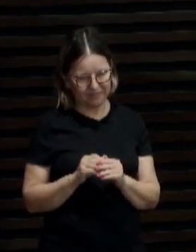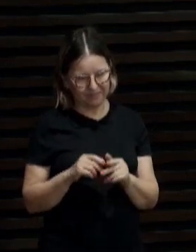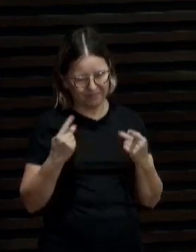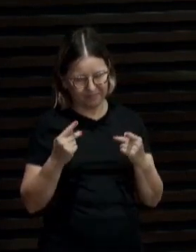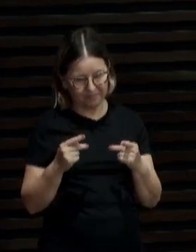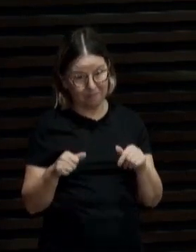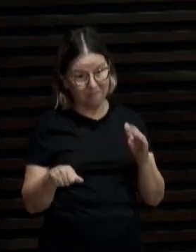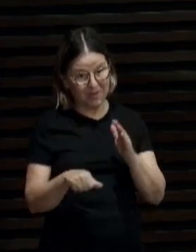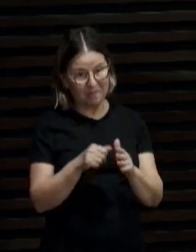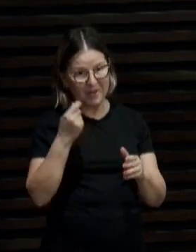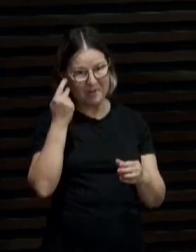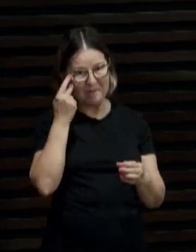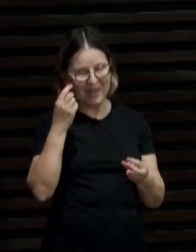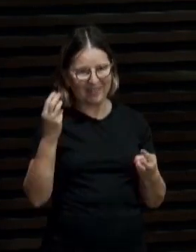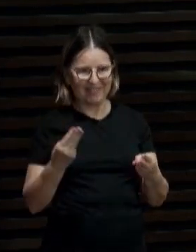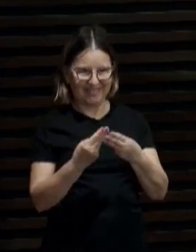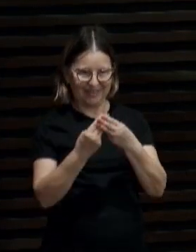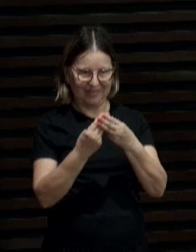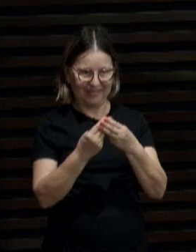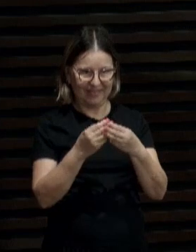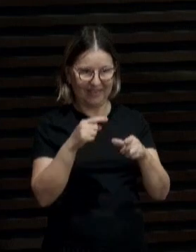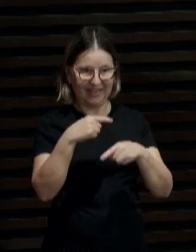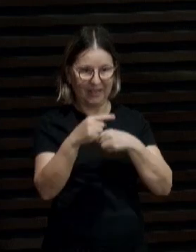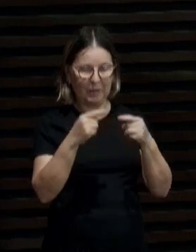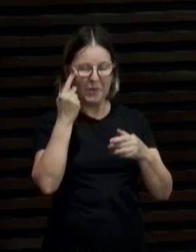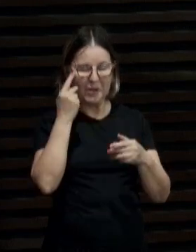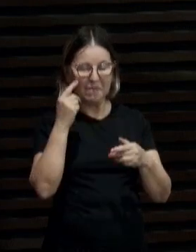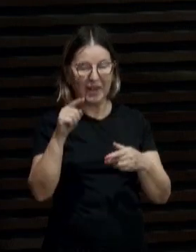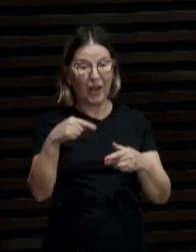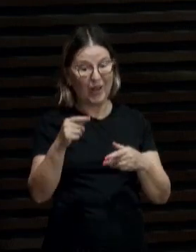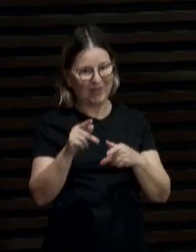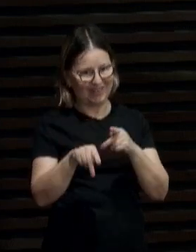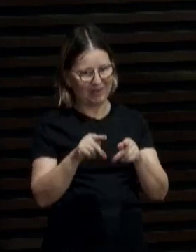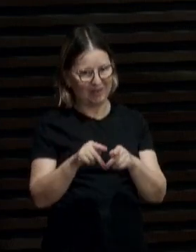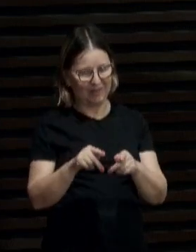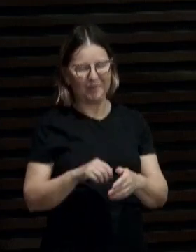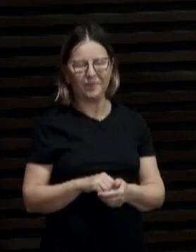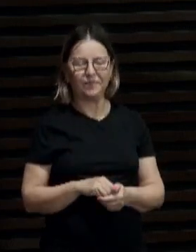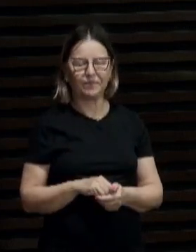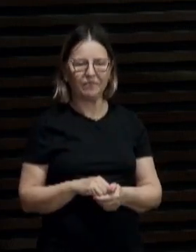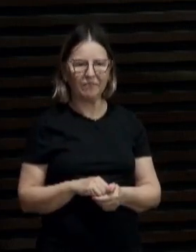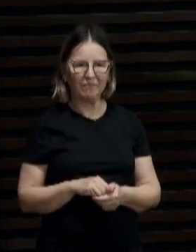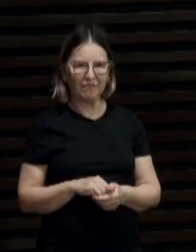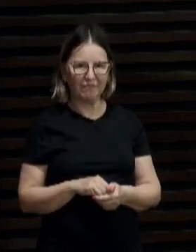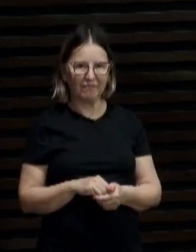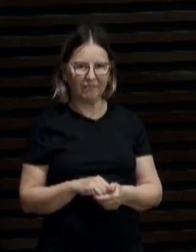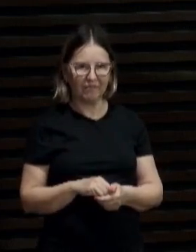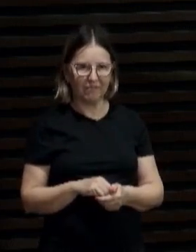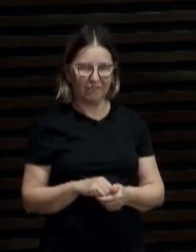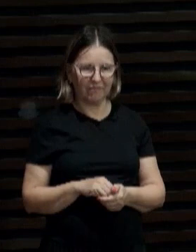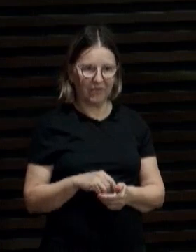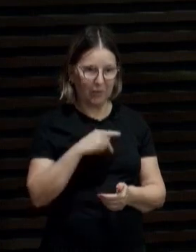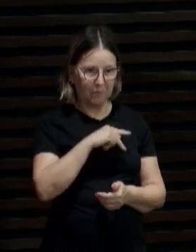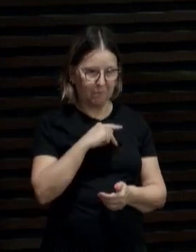judeu e depois aos gentios. Paulo repetindo o modelo pelo qual ele já trabalhava, por orientação do próprio